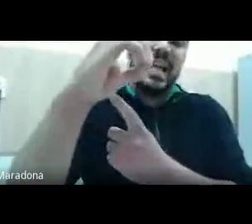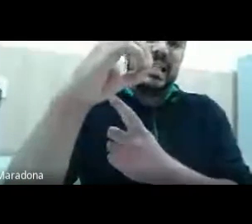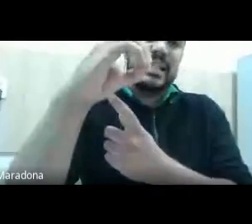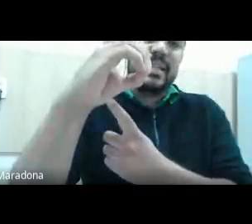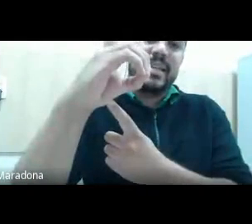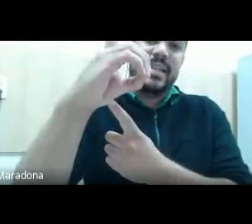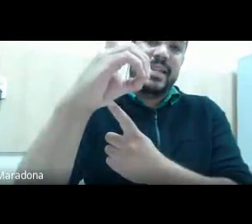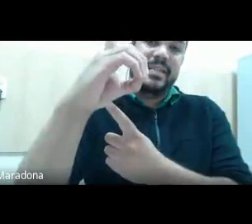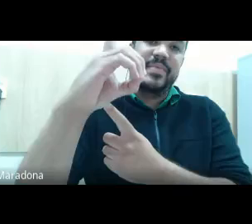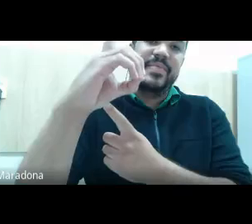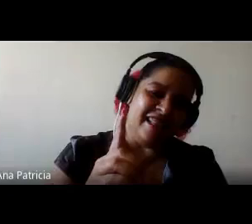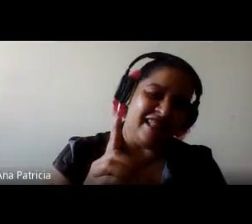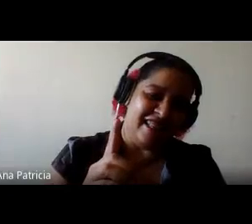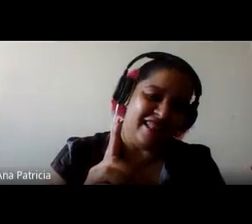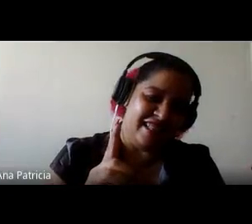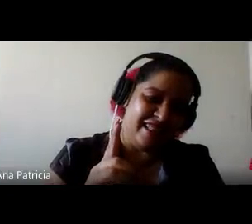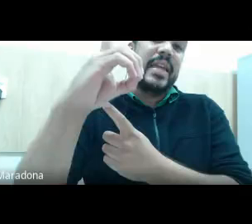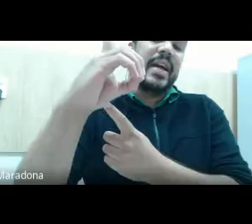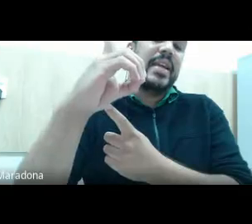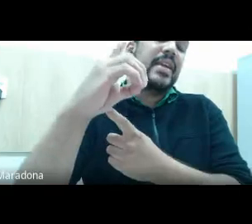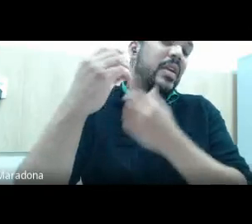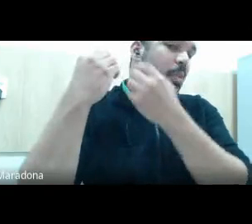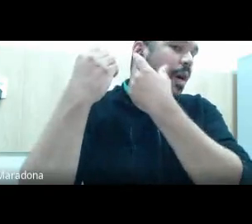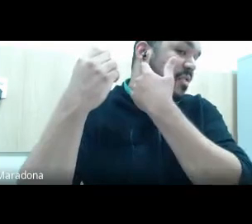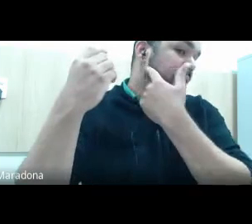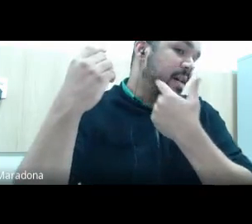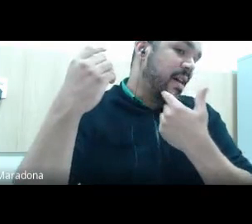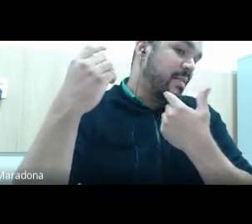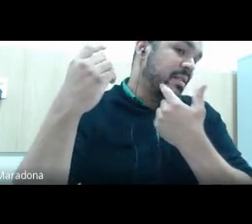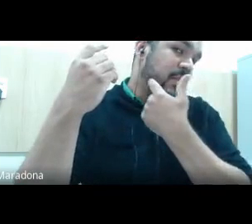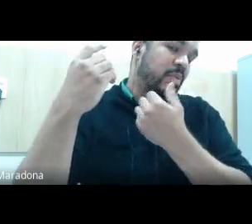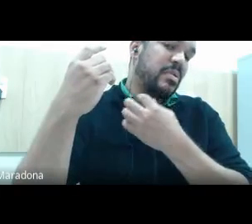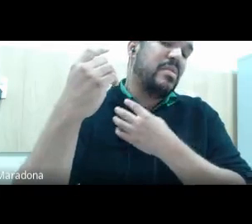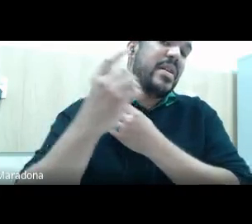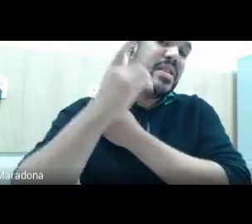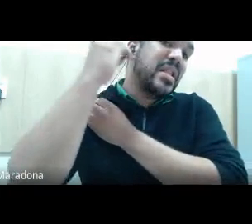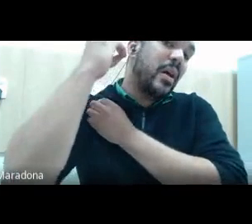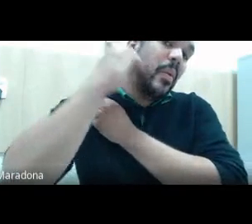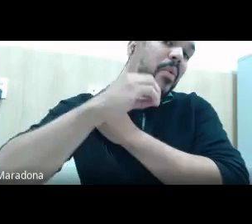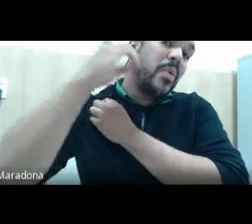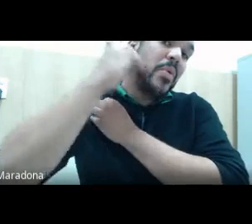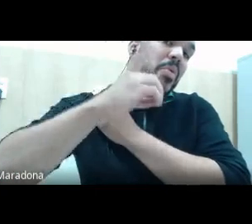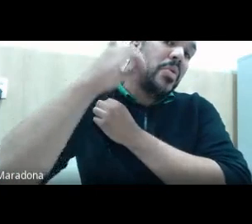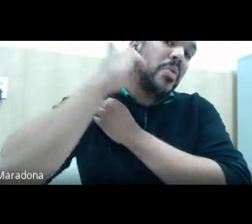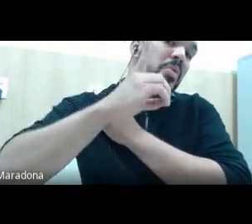Cadê? A letra D, né? É. E aí, por causa da barba, pessoas me deram esse